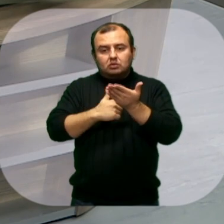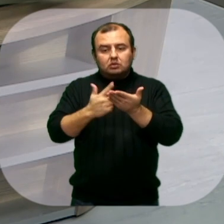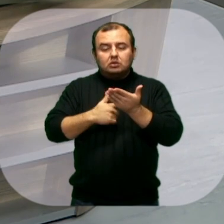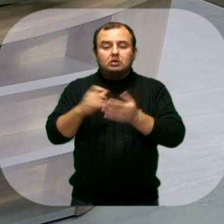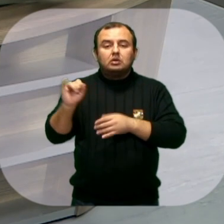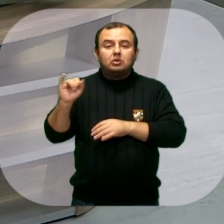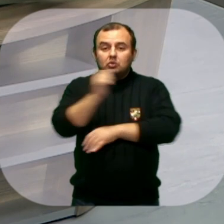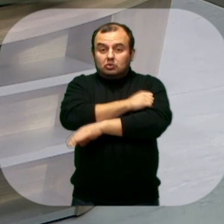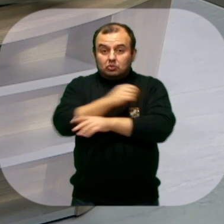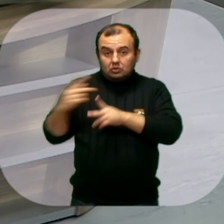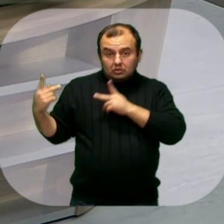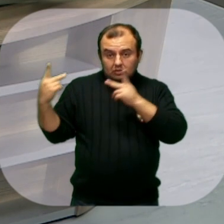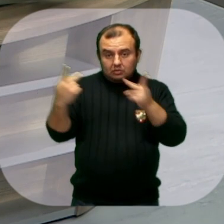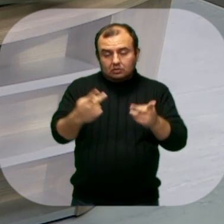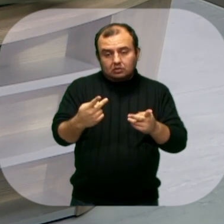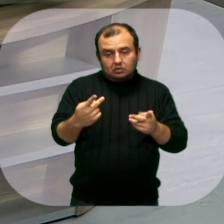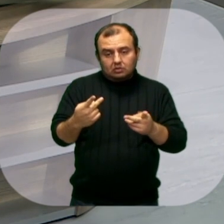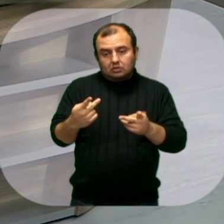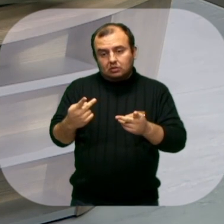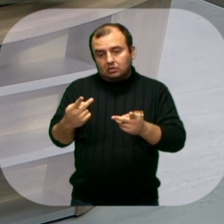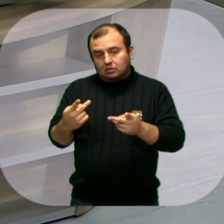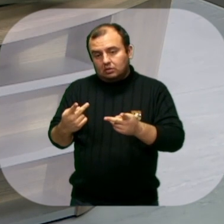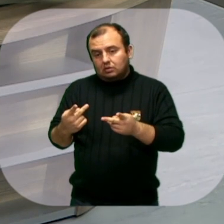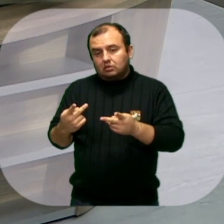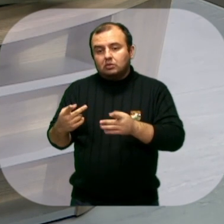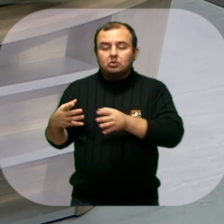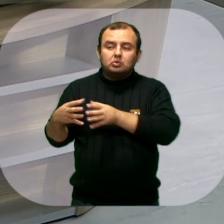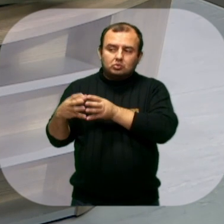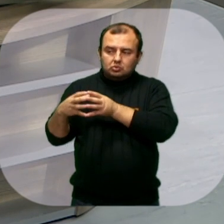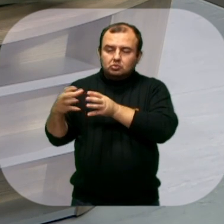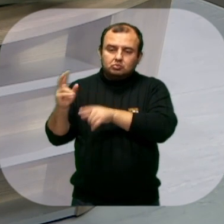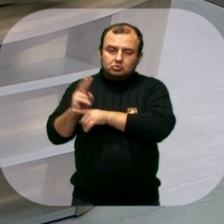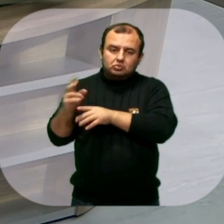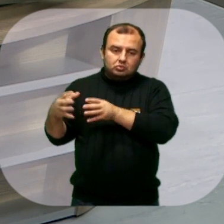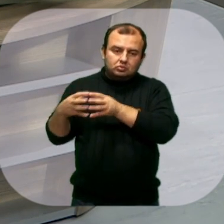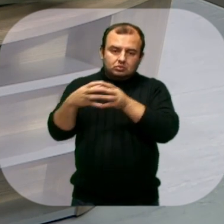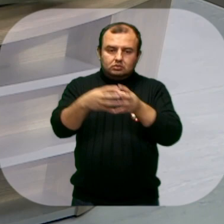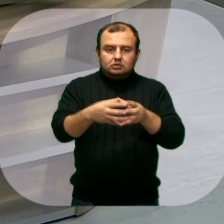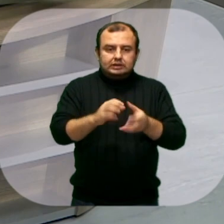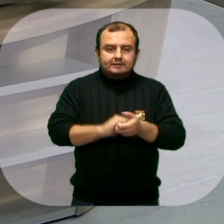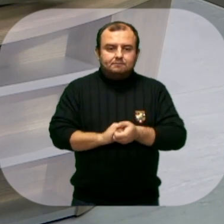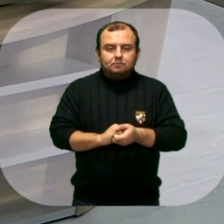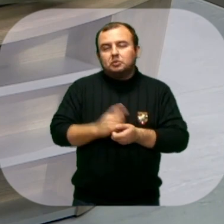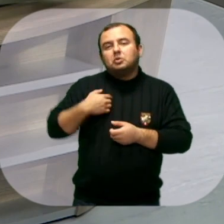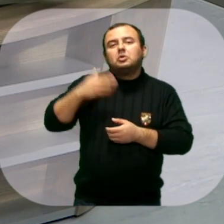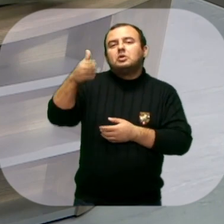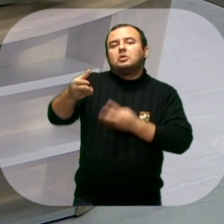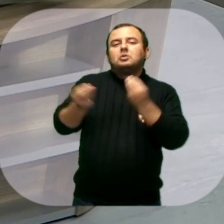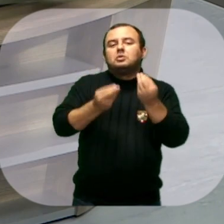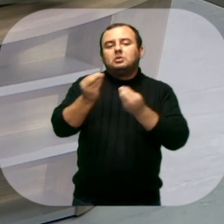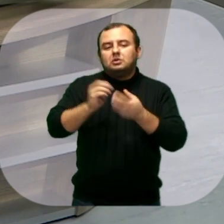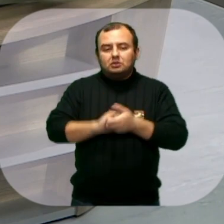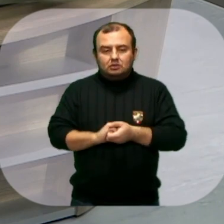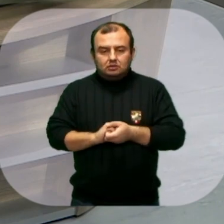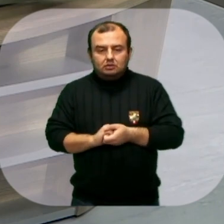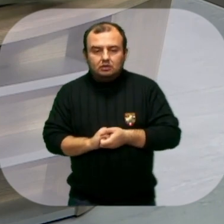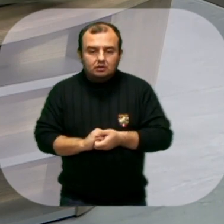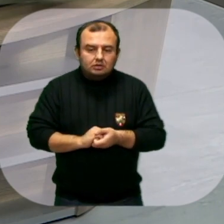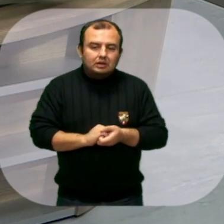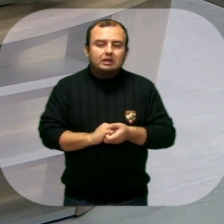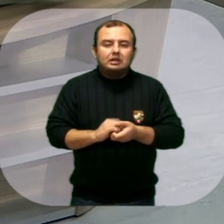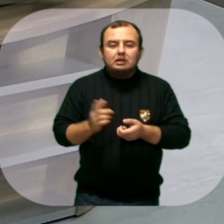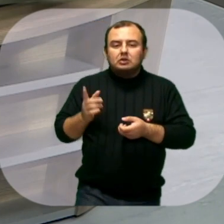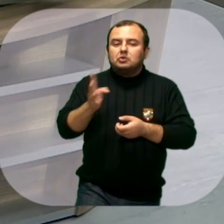que visitam, por intermédio das visitas guiadas, eles acabam conhecendo, acabam conhecendo